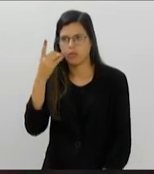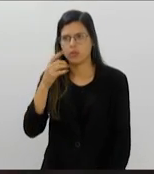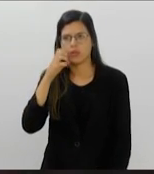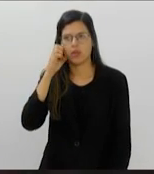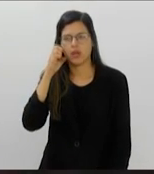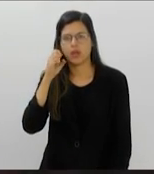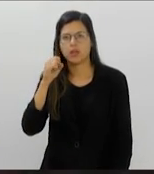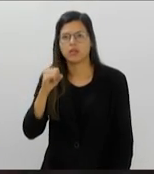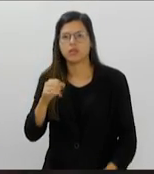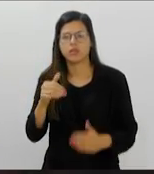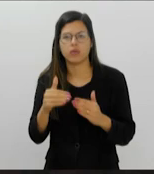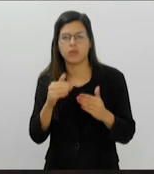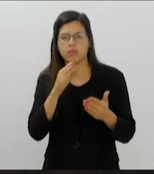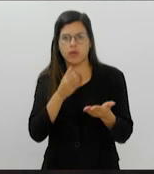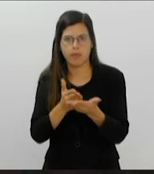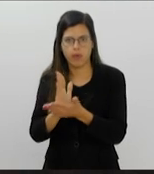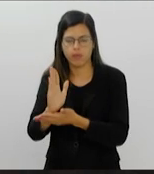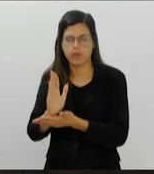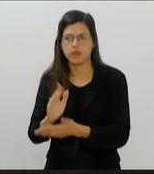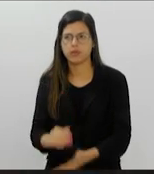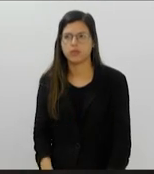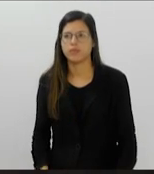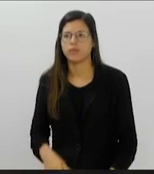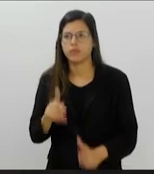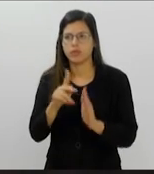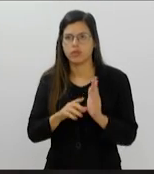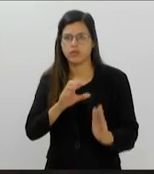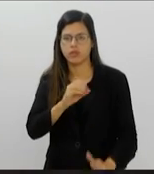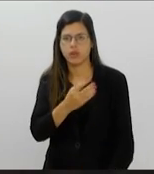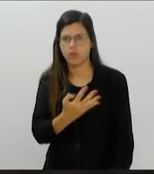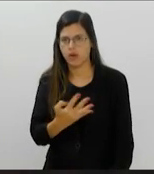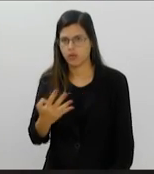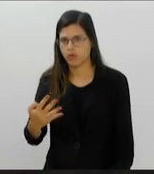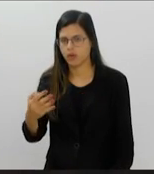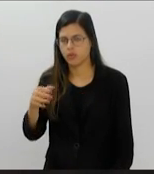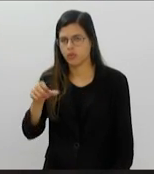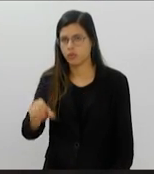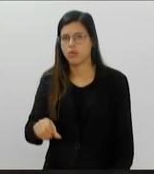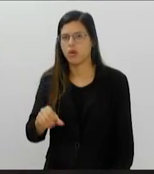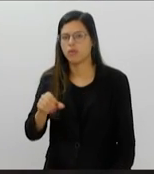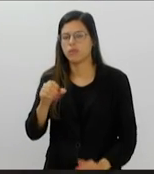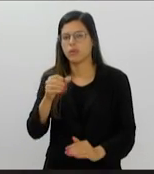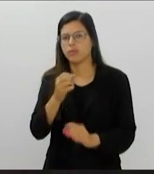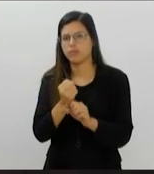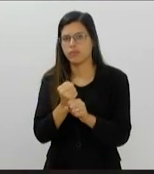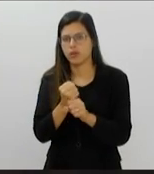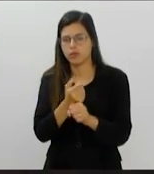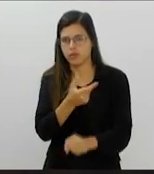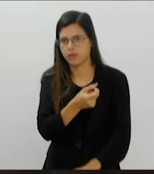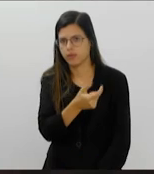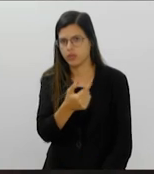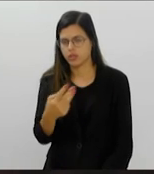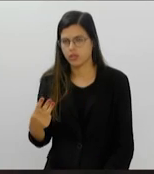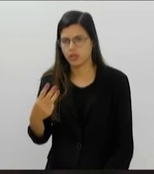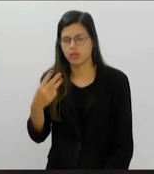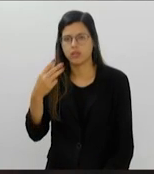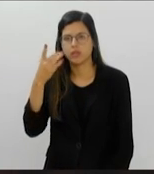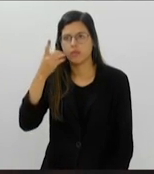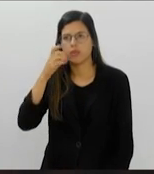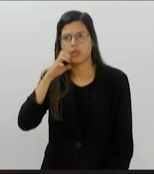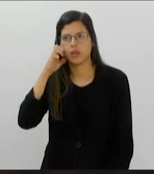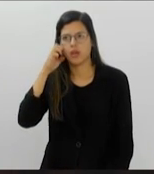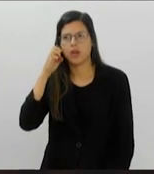que aprovam, aprovado. Projeto de lei 0449 de 23, deputada Érica Takimoto, senhores que